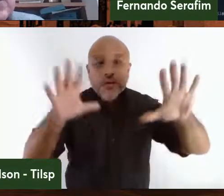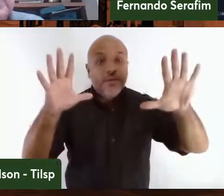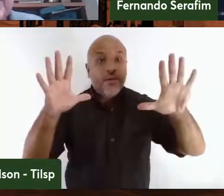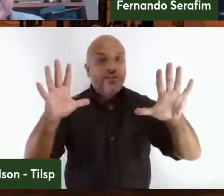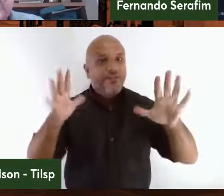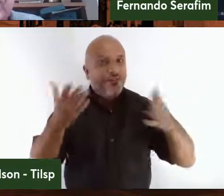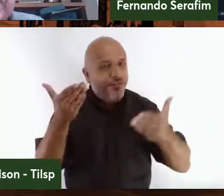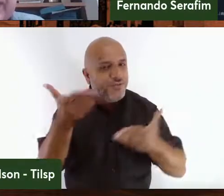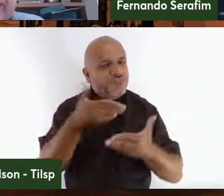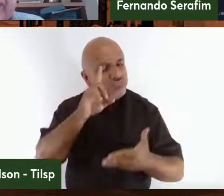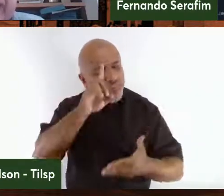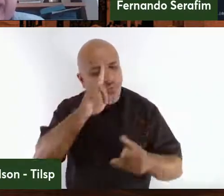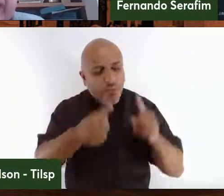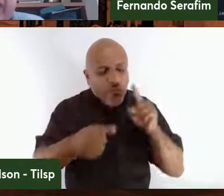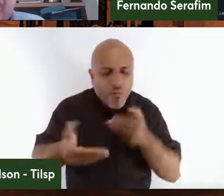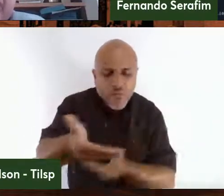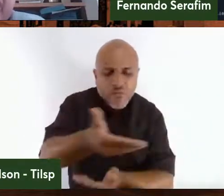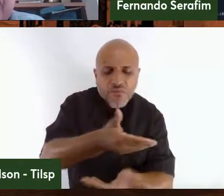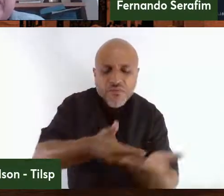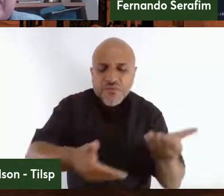e dominadora, né?